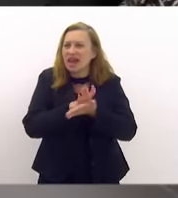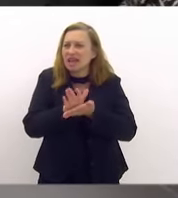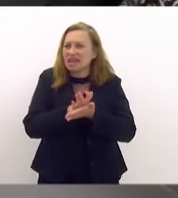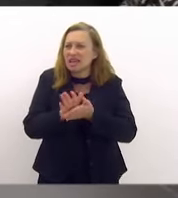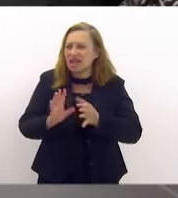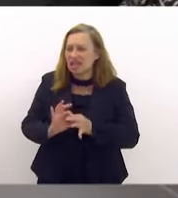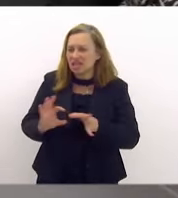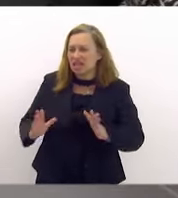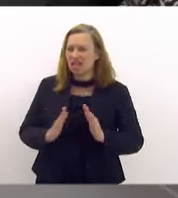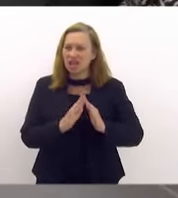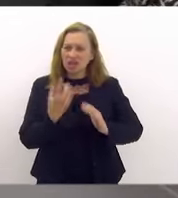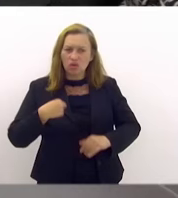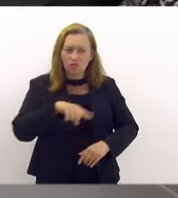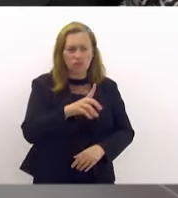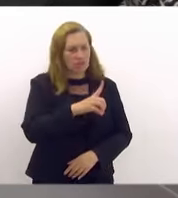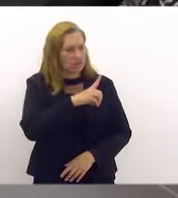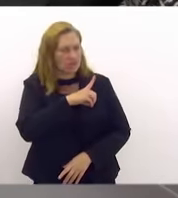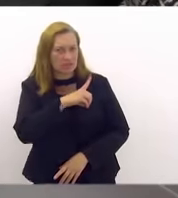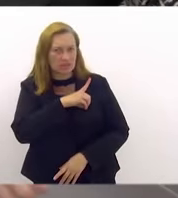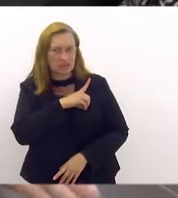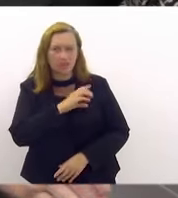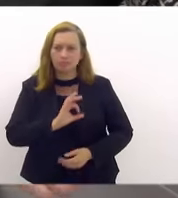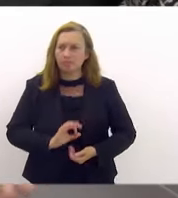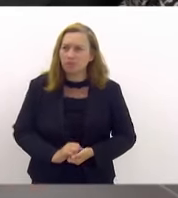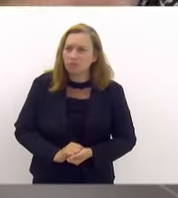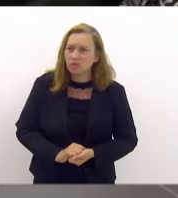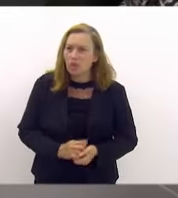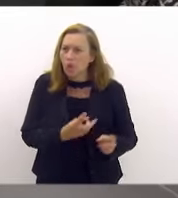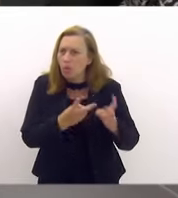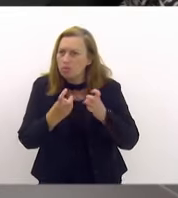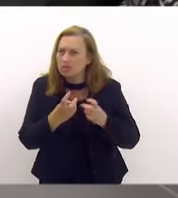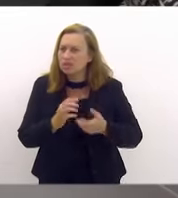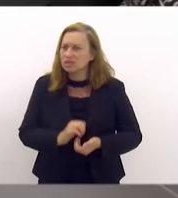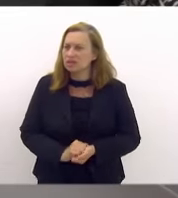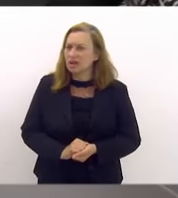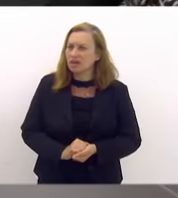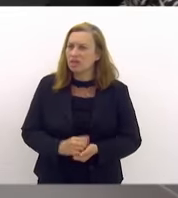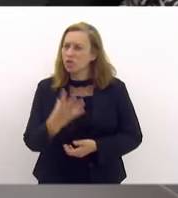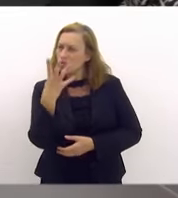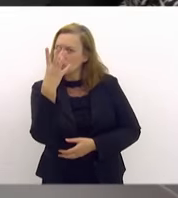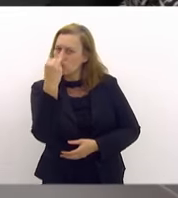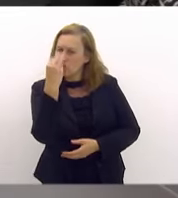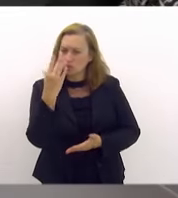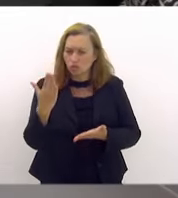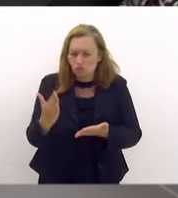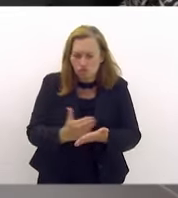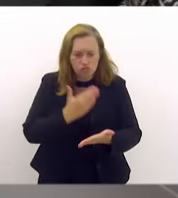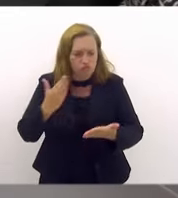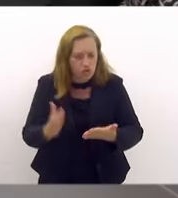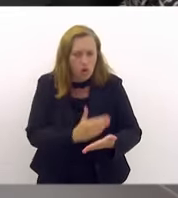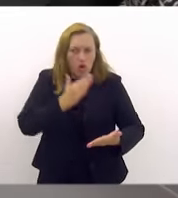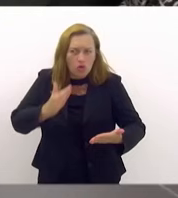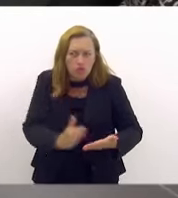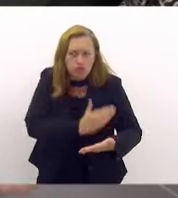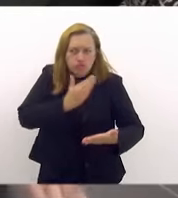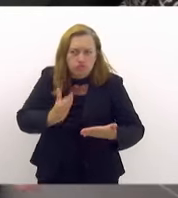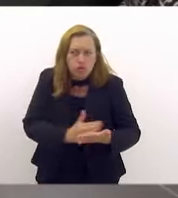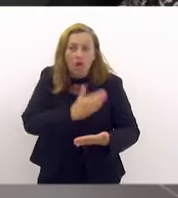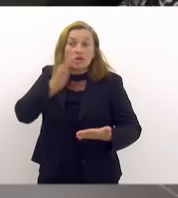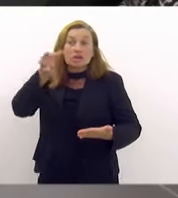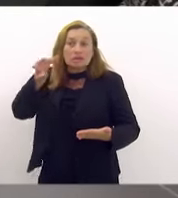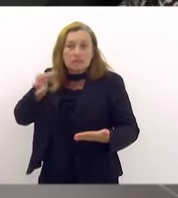Polícia chegou leg de polícia observo o mosaico de fotografias eles